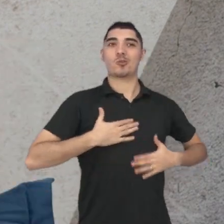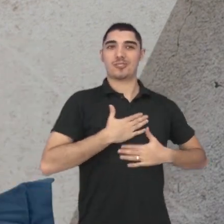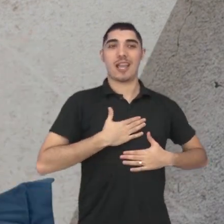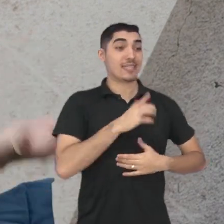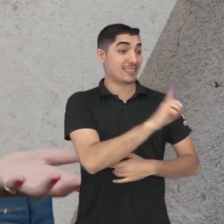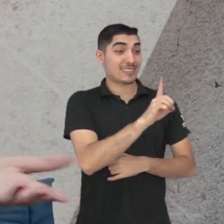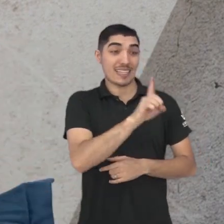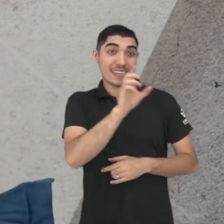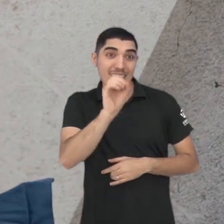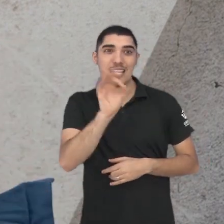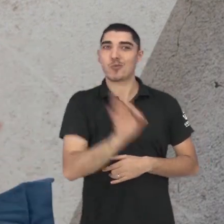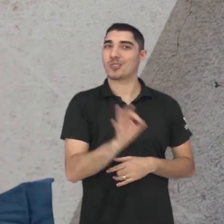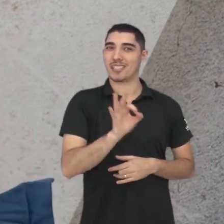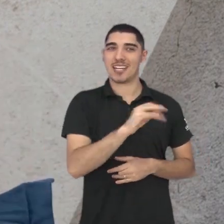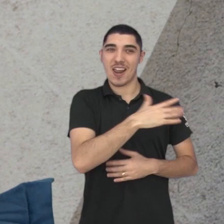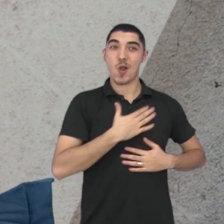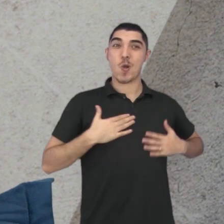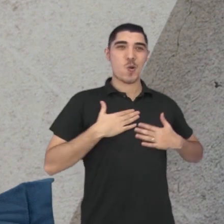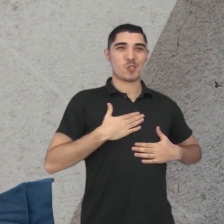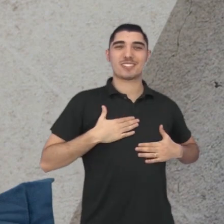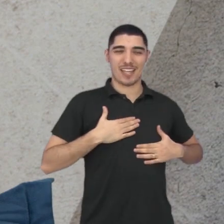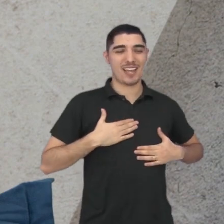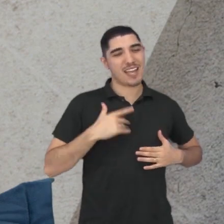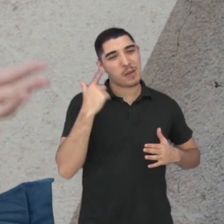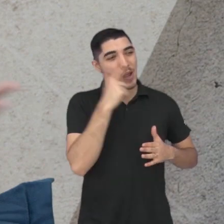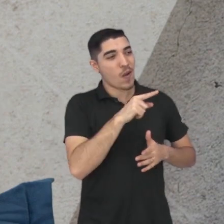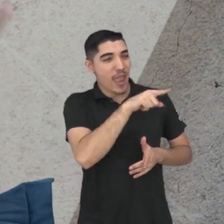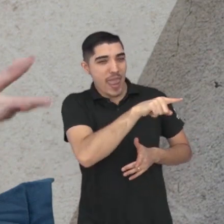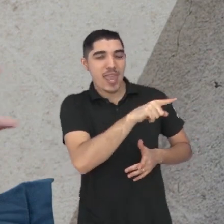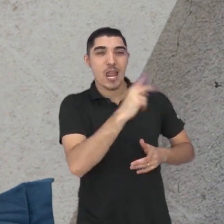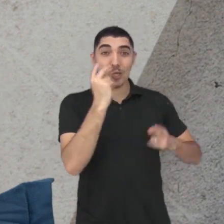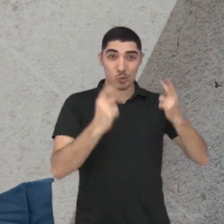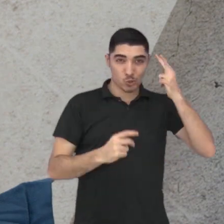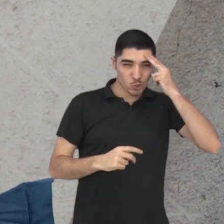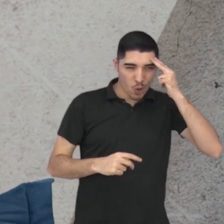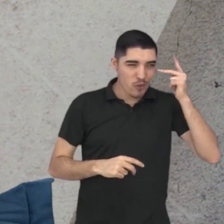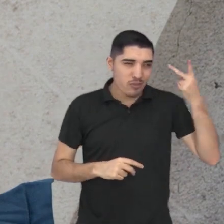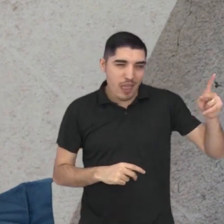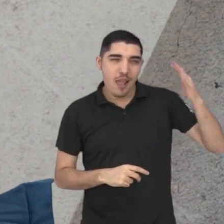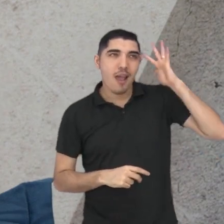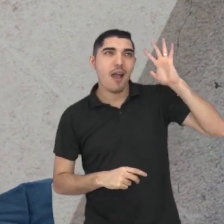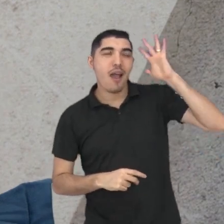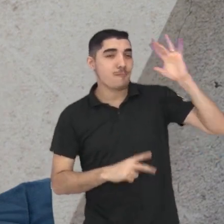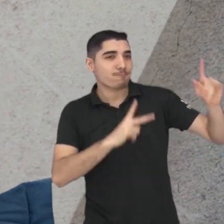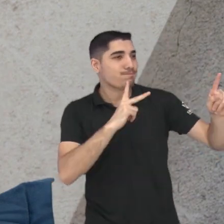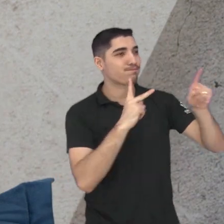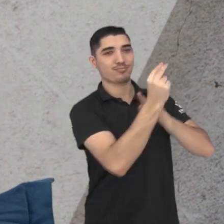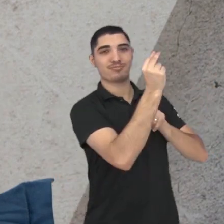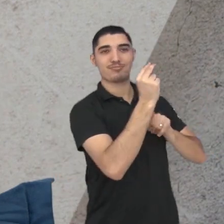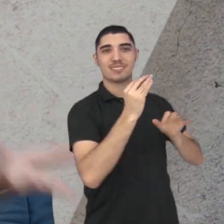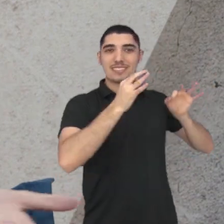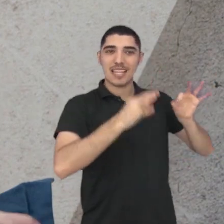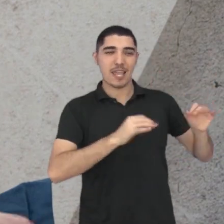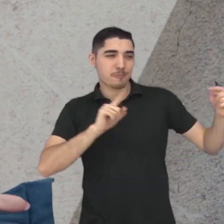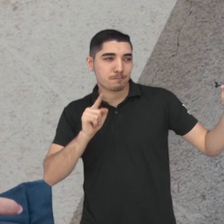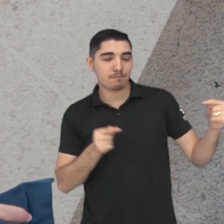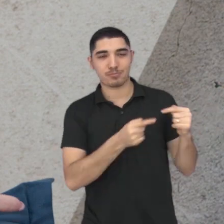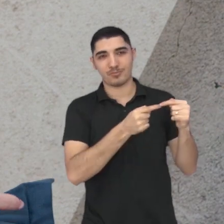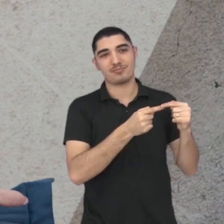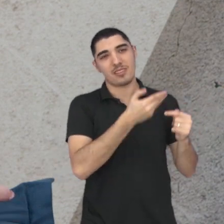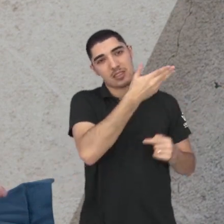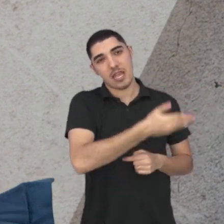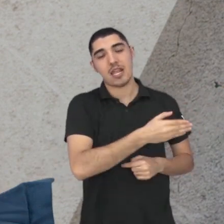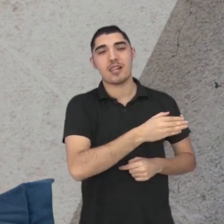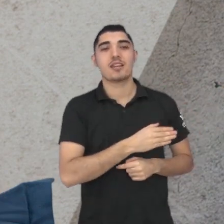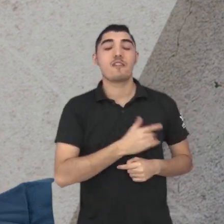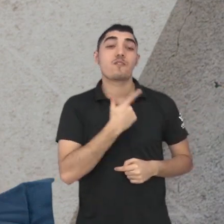de mais possível chegar perto daquilo que ele imaginou, conseguir, né, atingir as expectativas